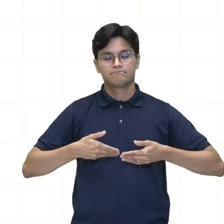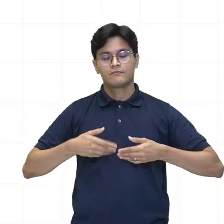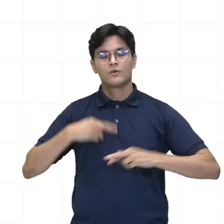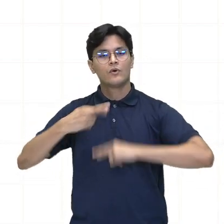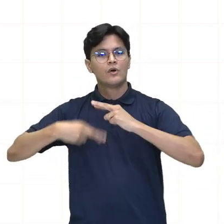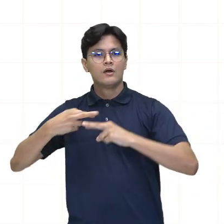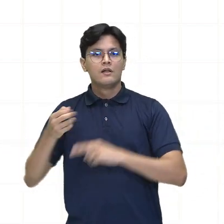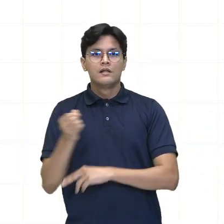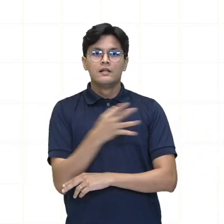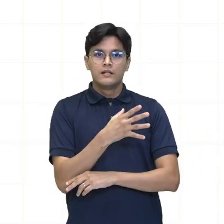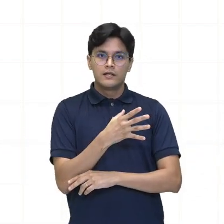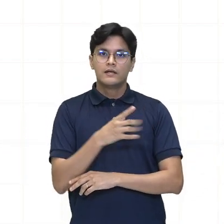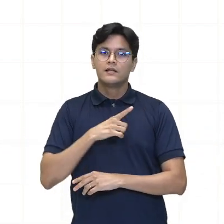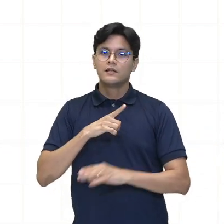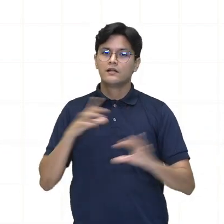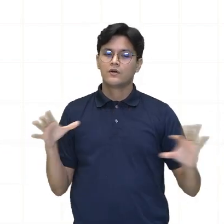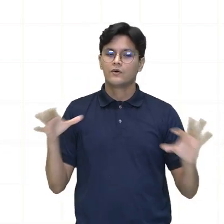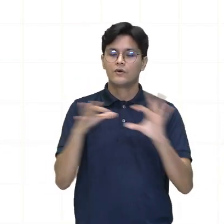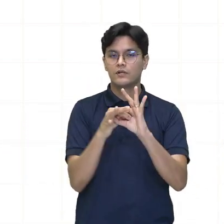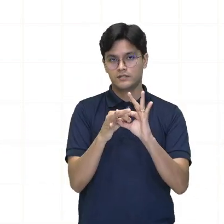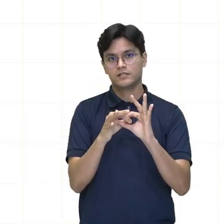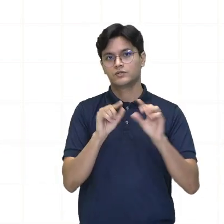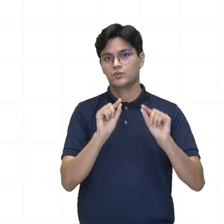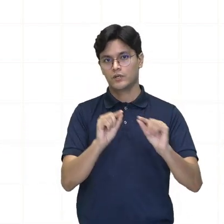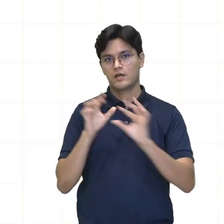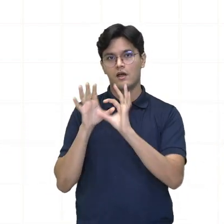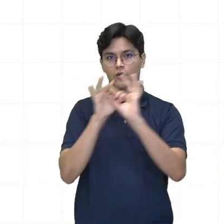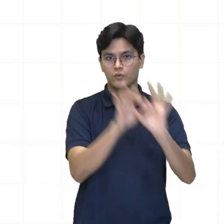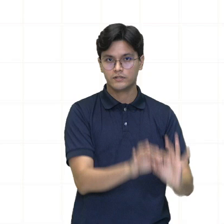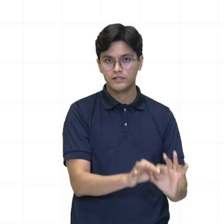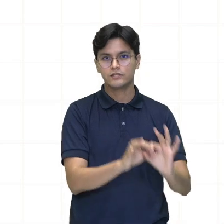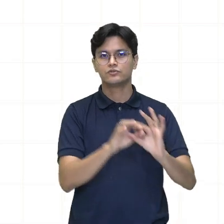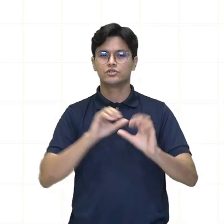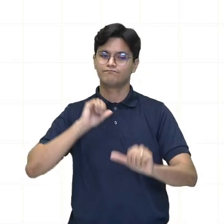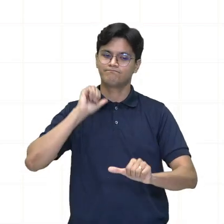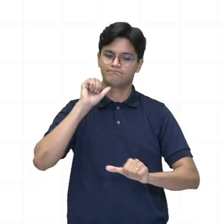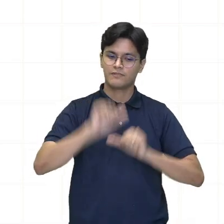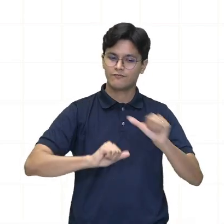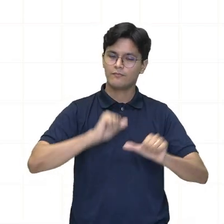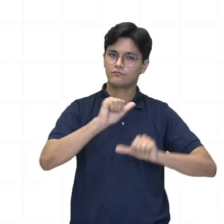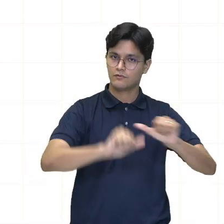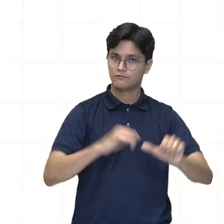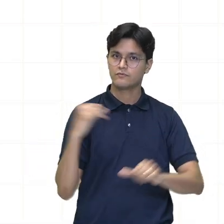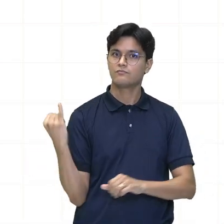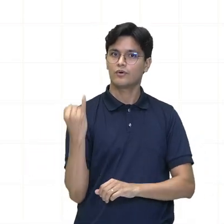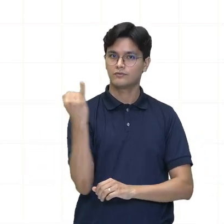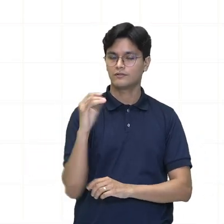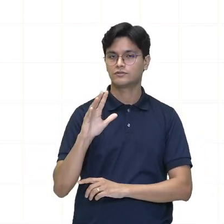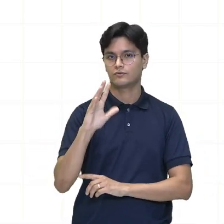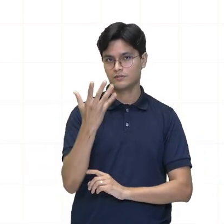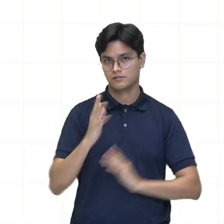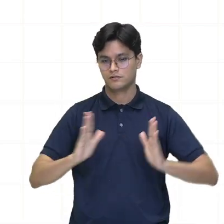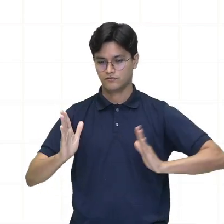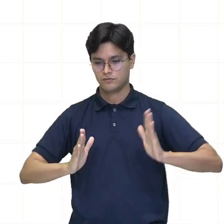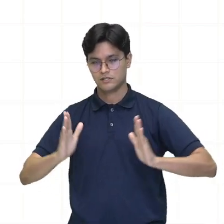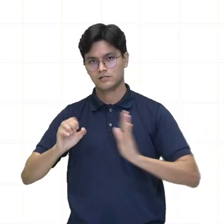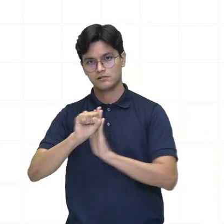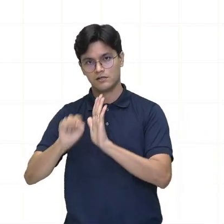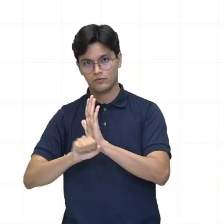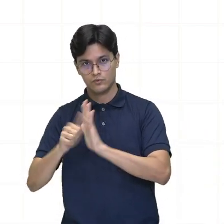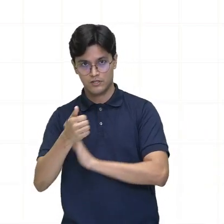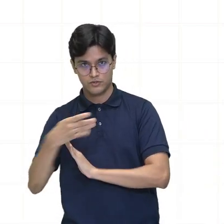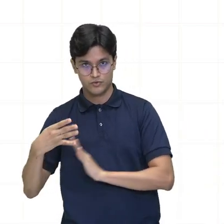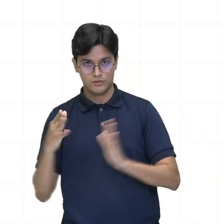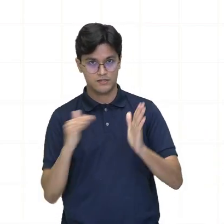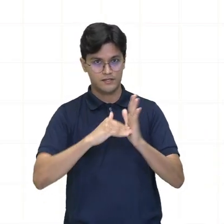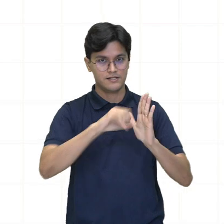esteve integrado ao contexto de grandes transformações entre os séculos XIV e XVI, como, por